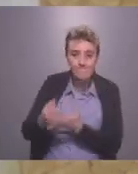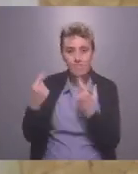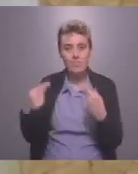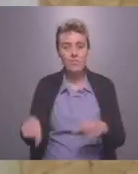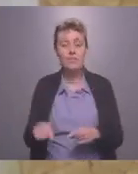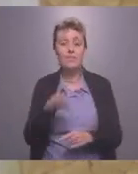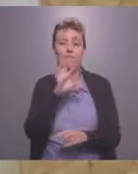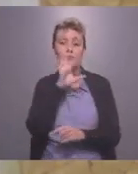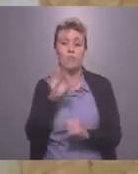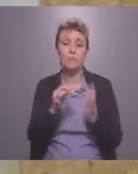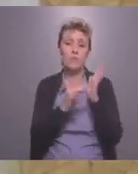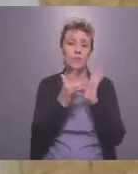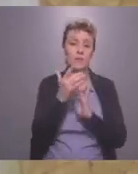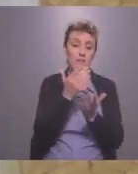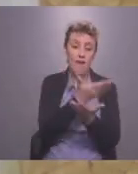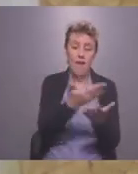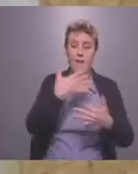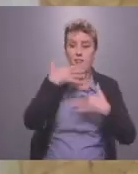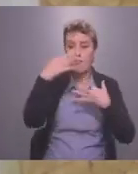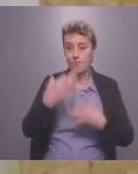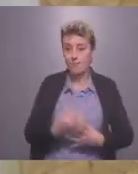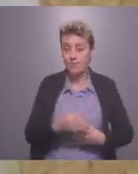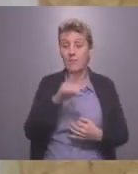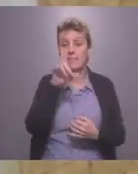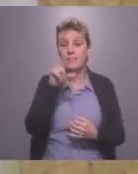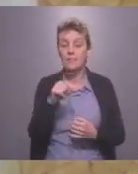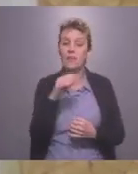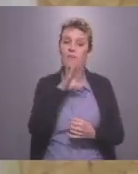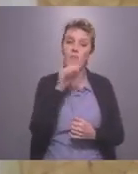famílias cristãs e por todas as que dão